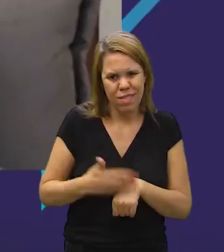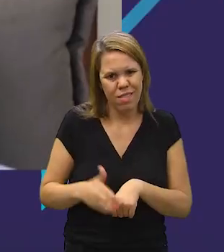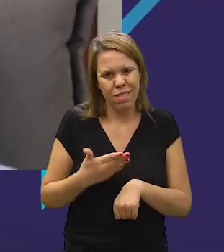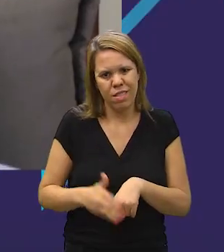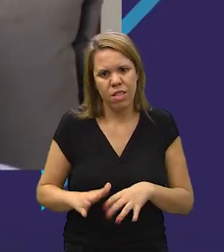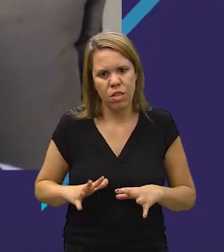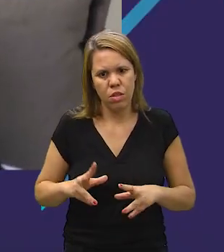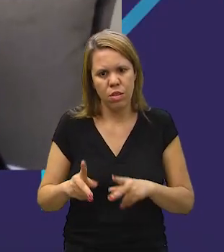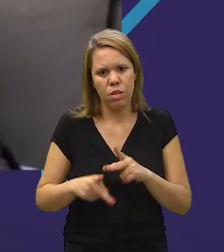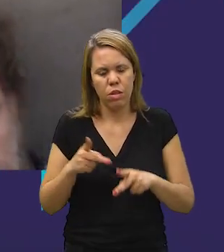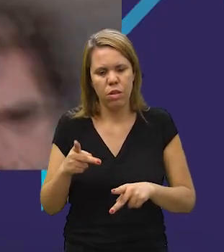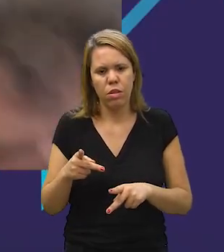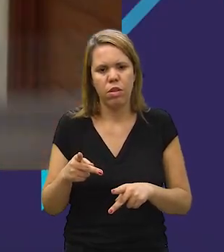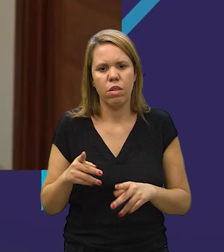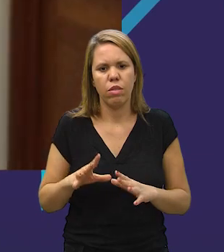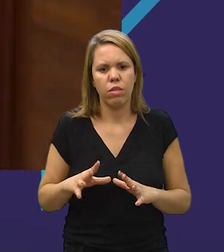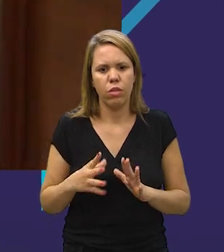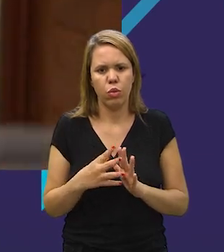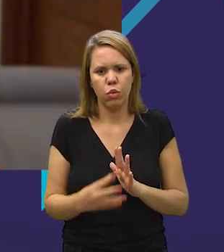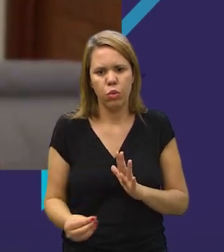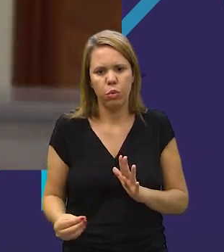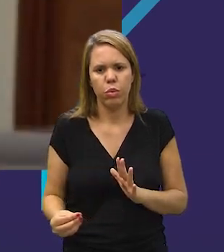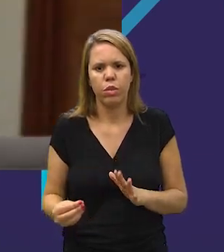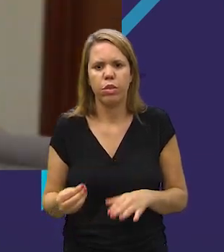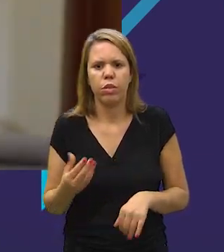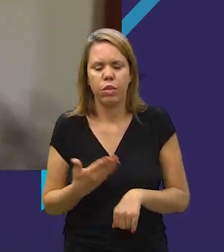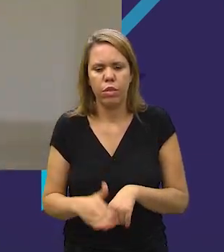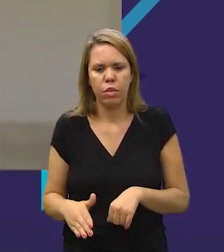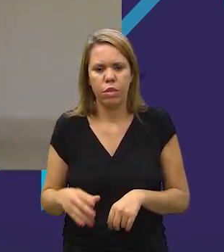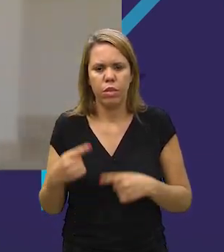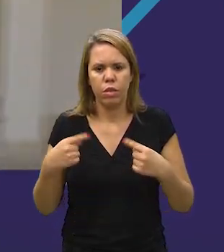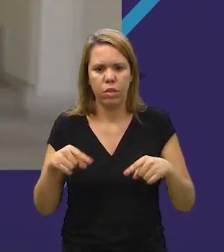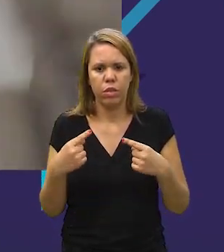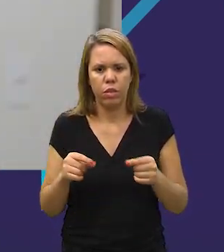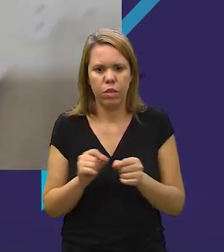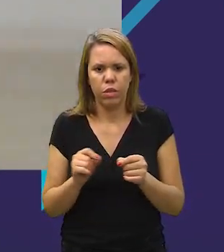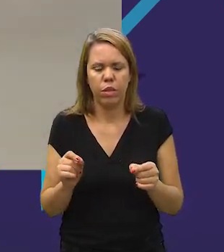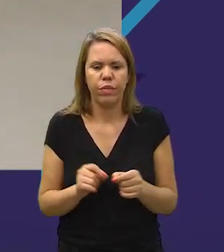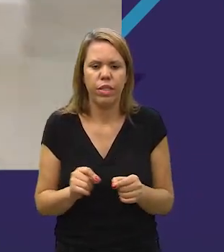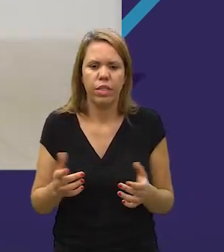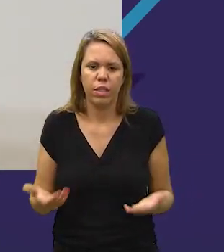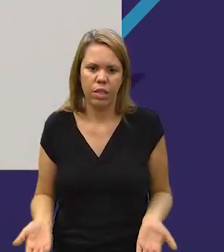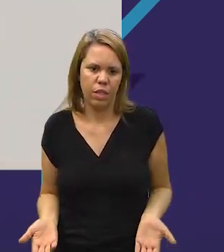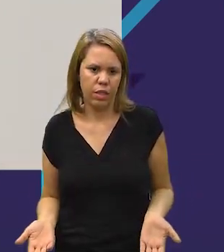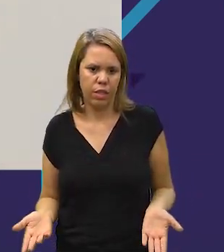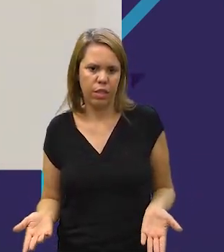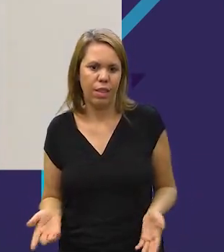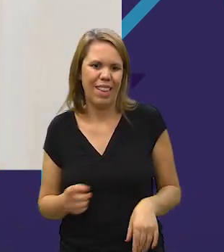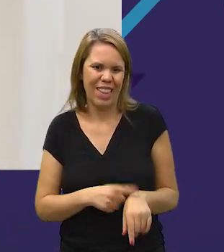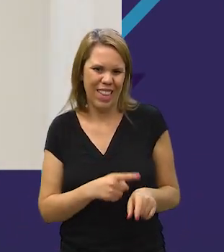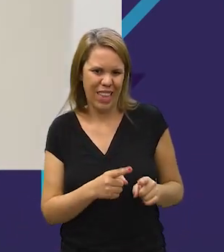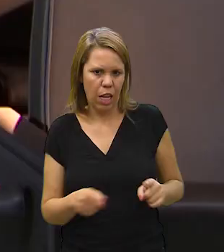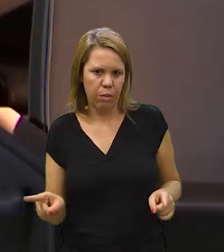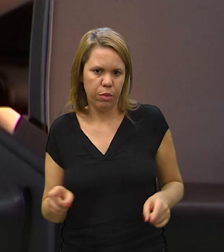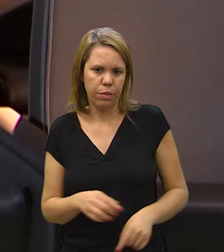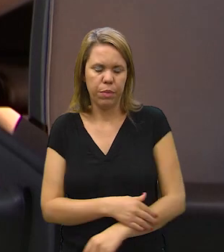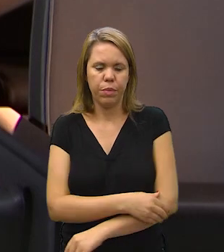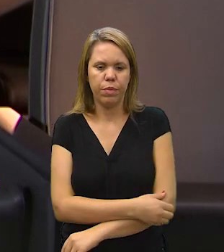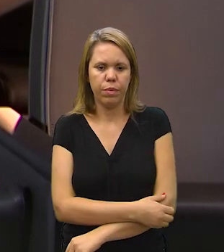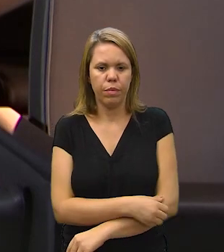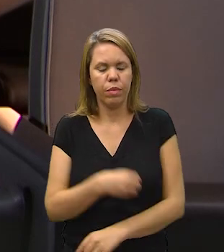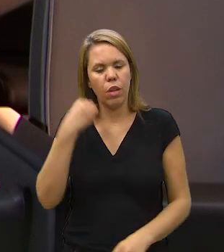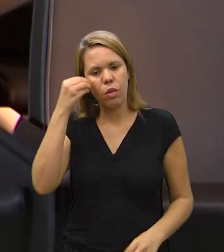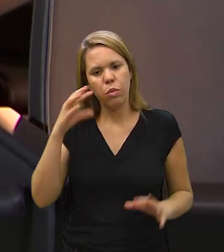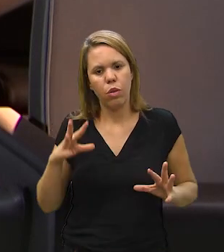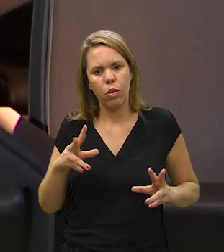esse ensaio de coreografia, com as músicas tem que fazer, então foi o tempo mesmo. E era uma